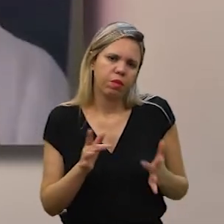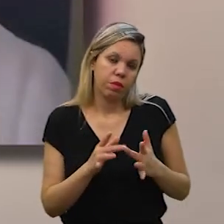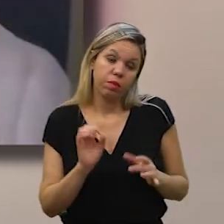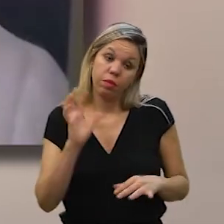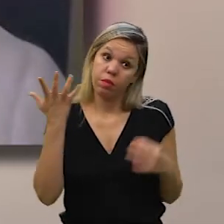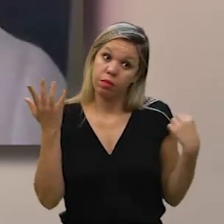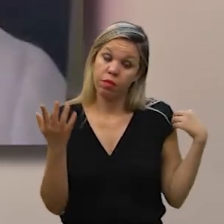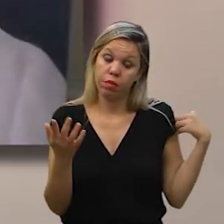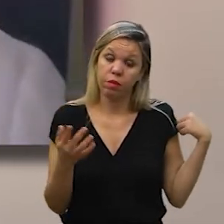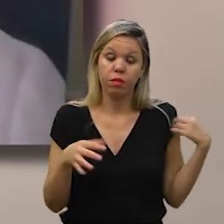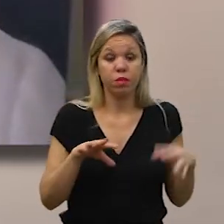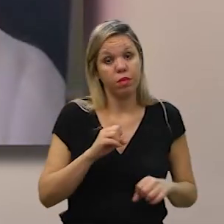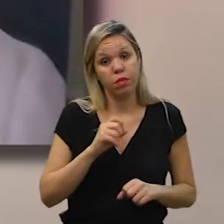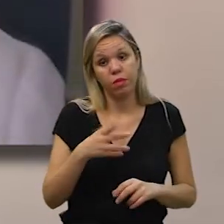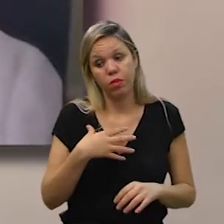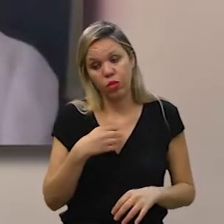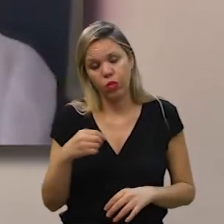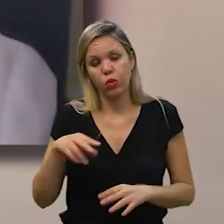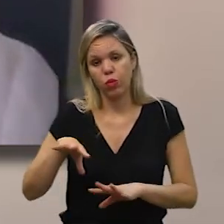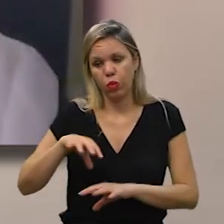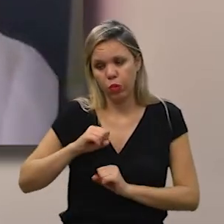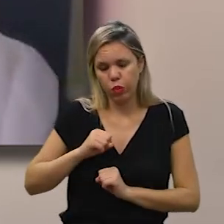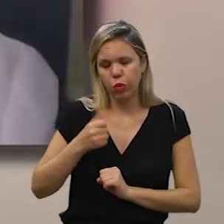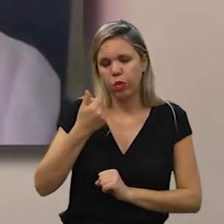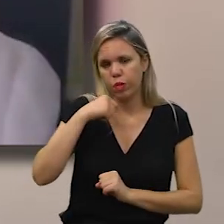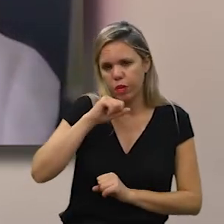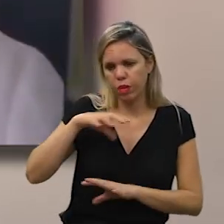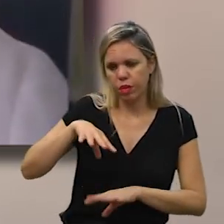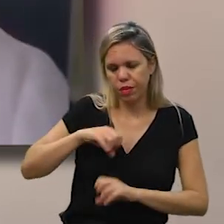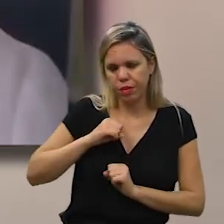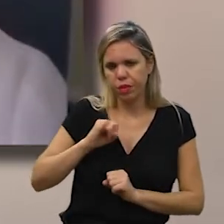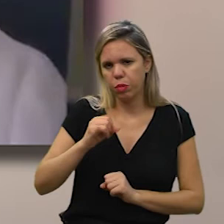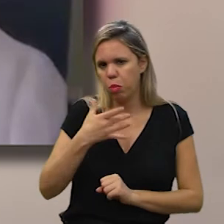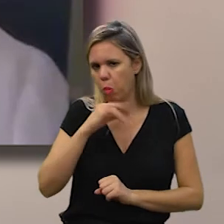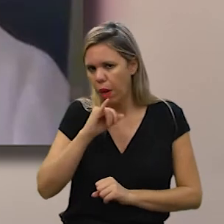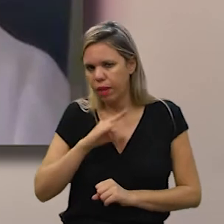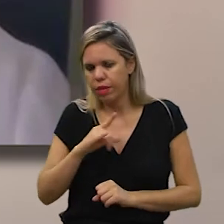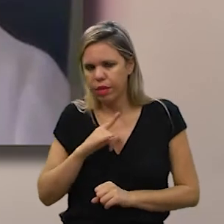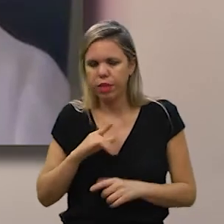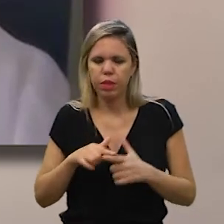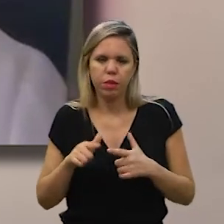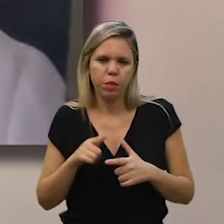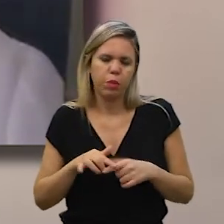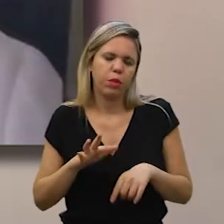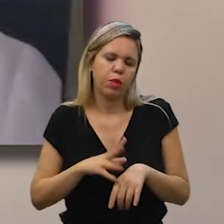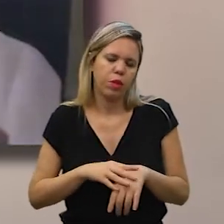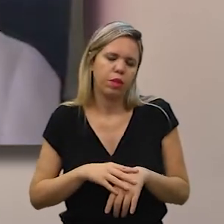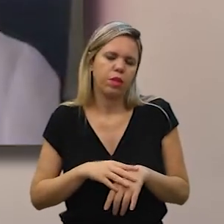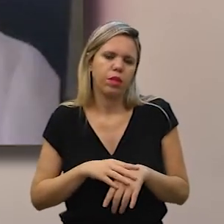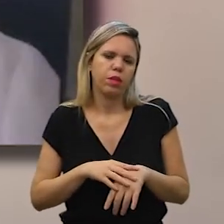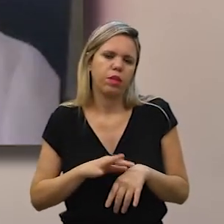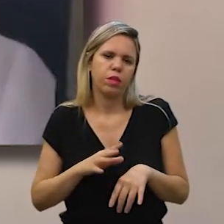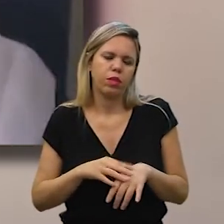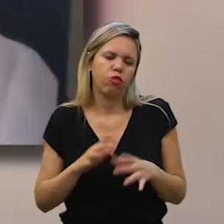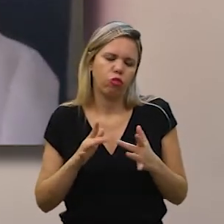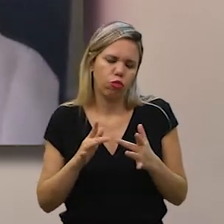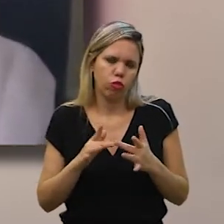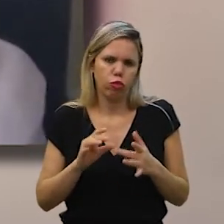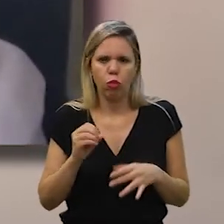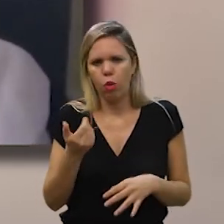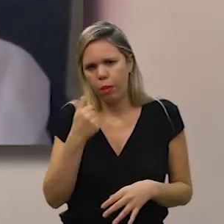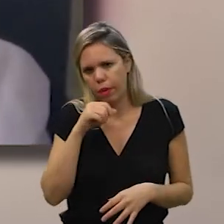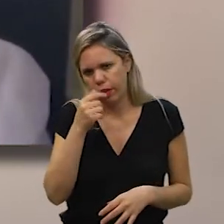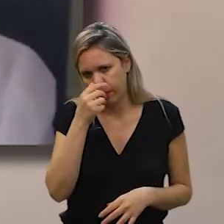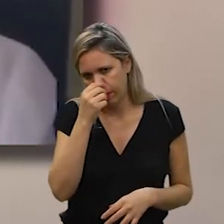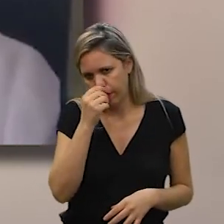que pode o filho desenvolver em relação se o pai tem um quadro de uma dermatite de contato